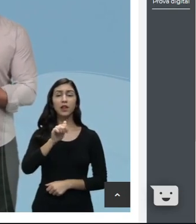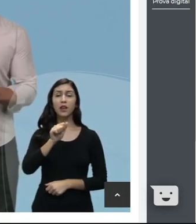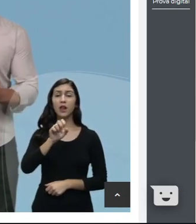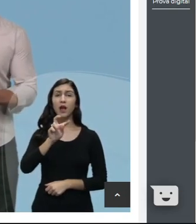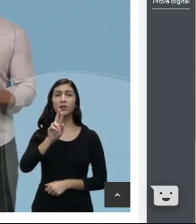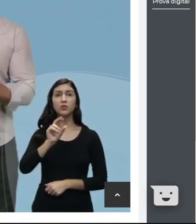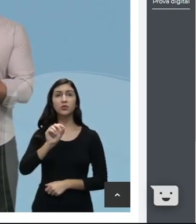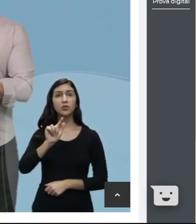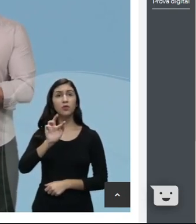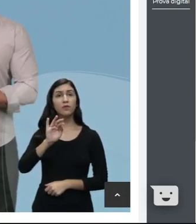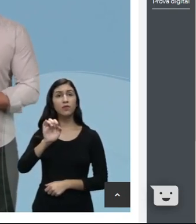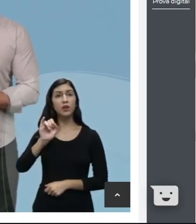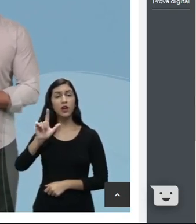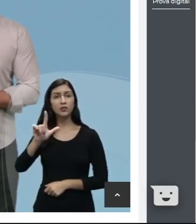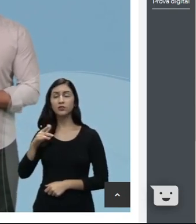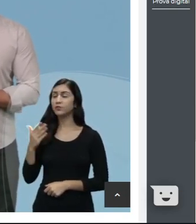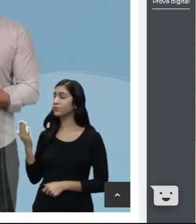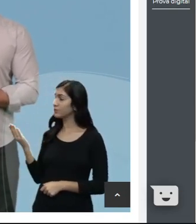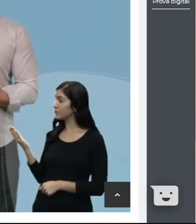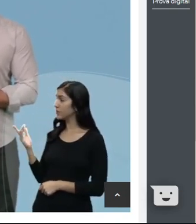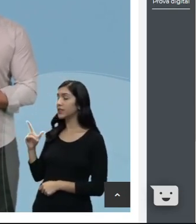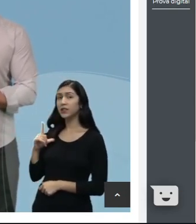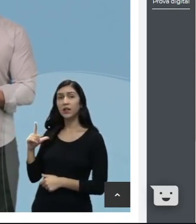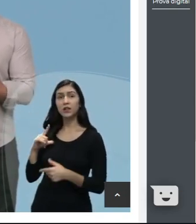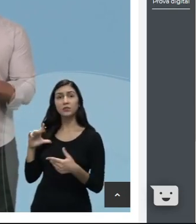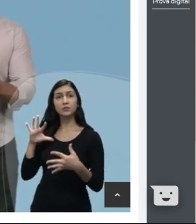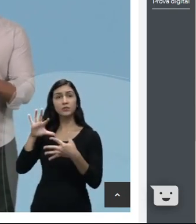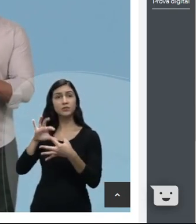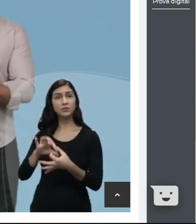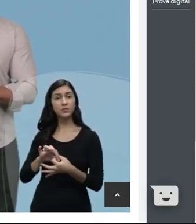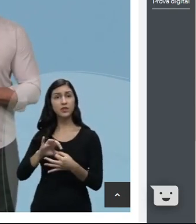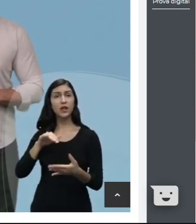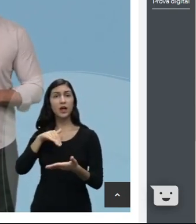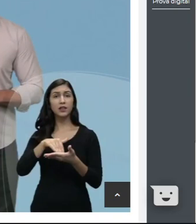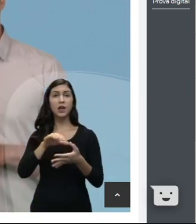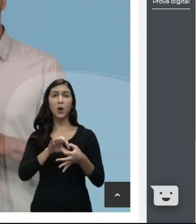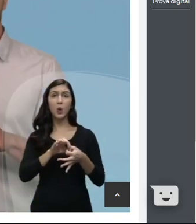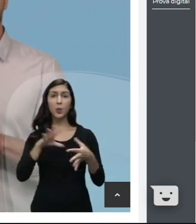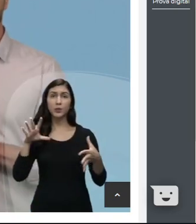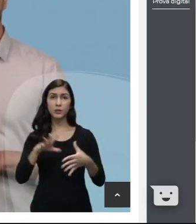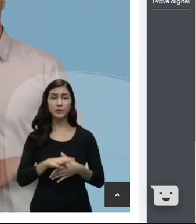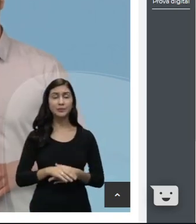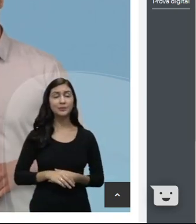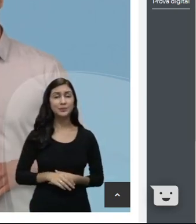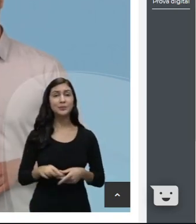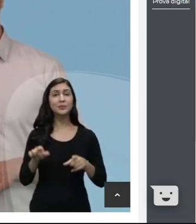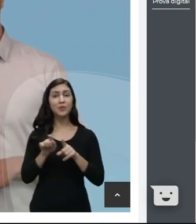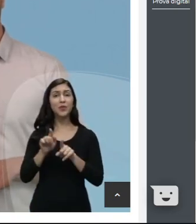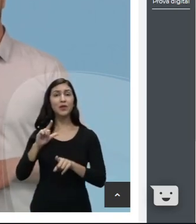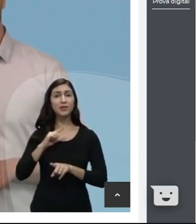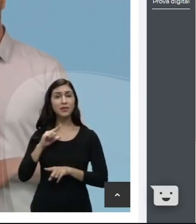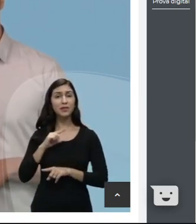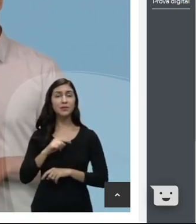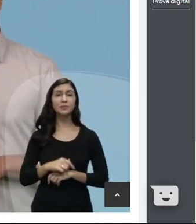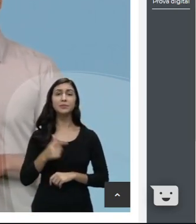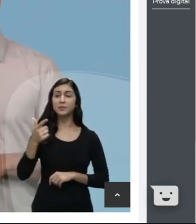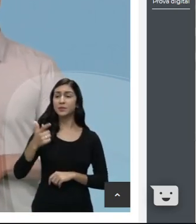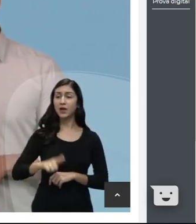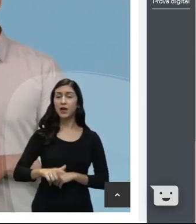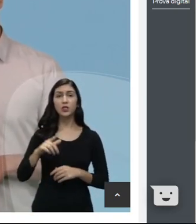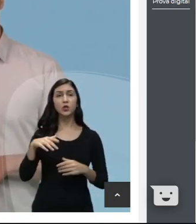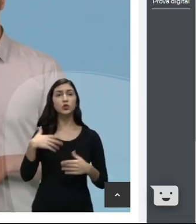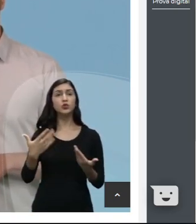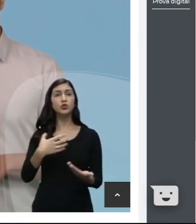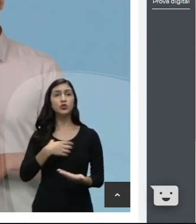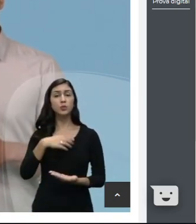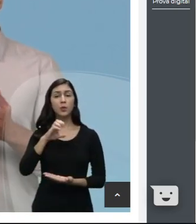elastofrágil, adotando o diagrama de deformação linear até a ruptura. Além disso, temos que considerar também o tipo de